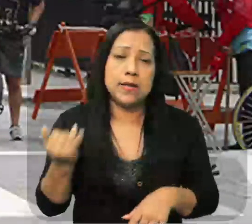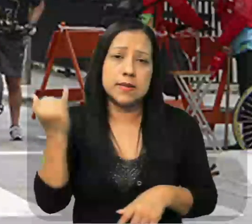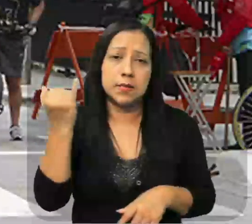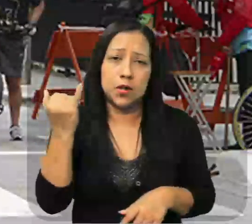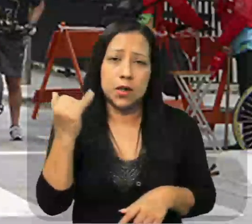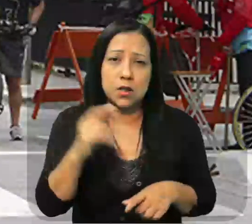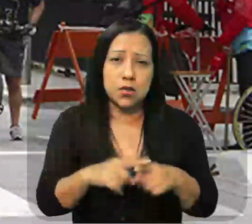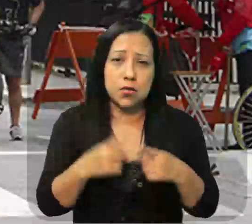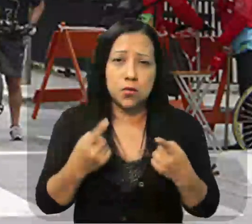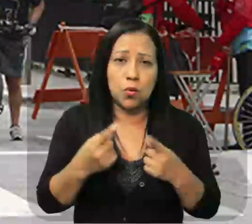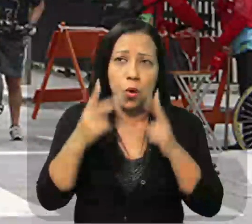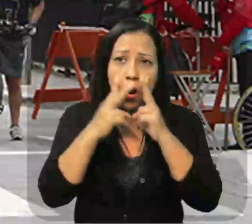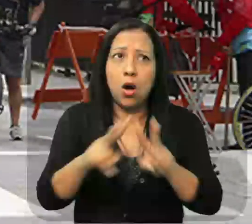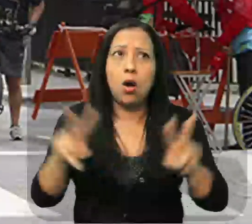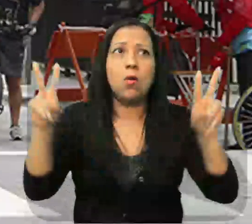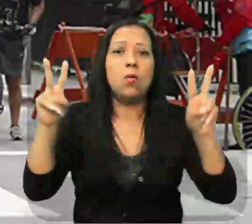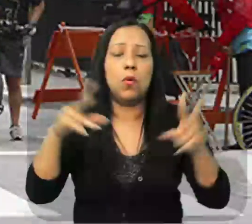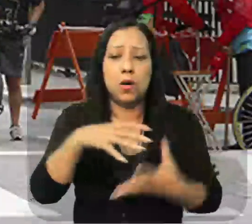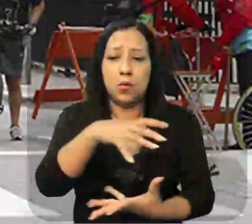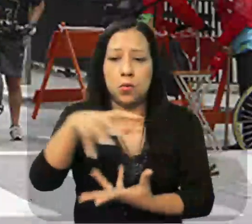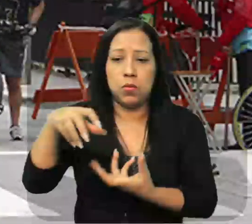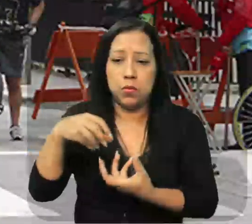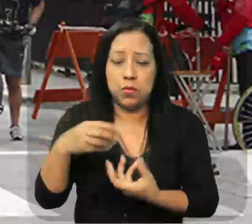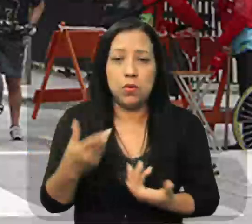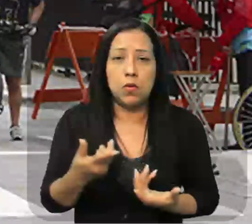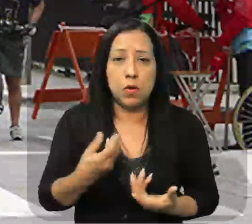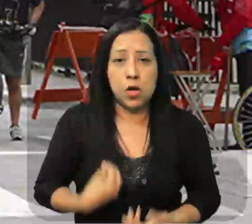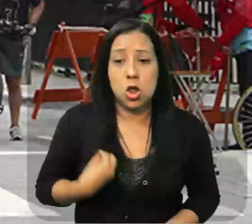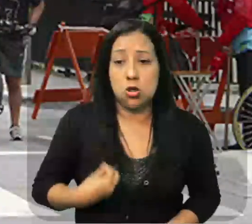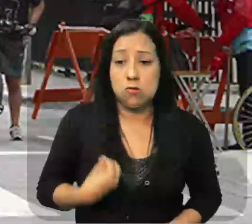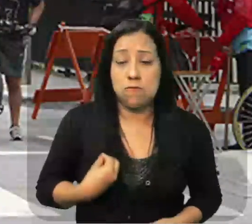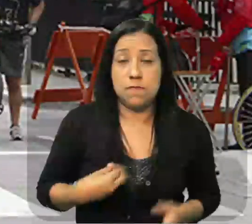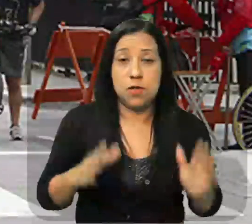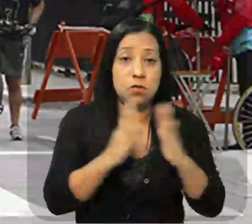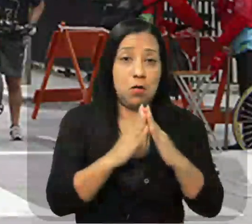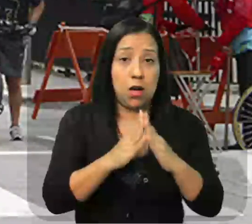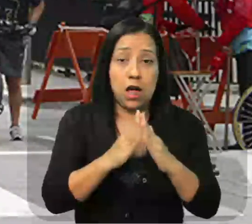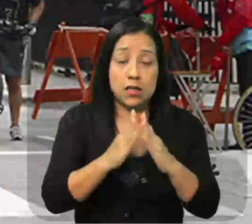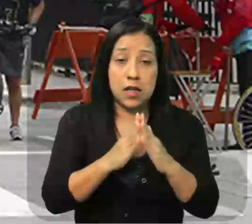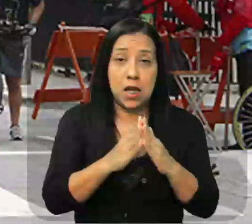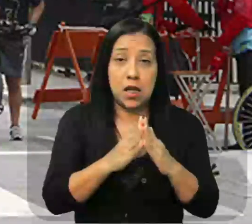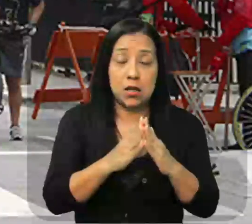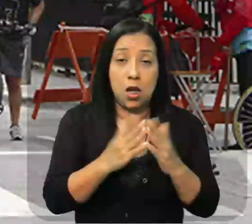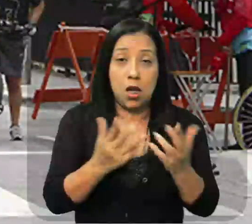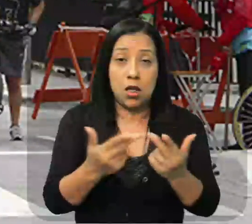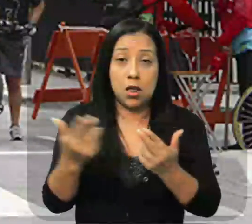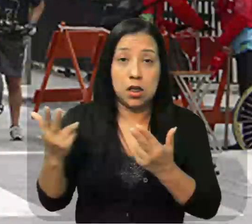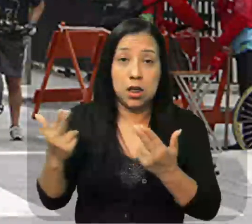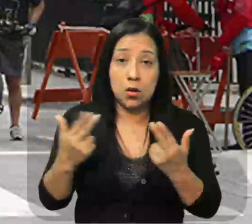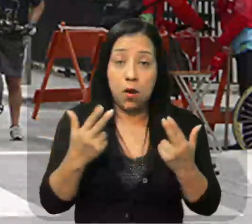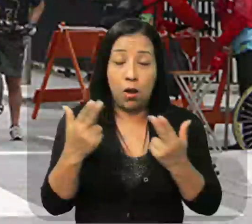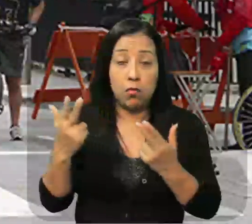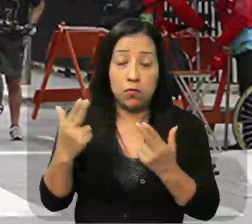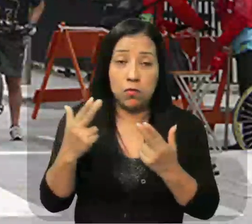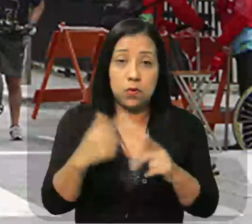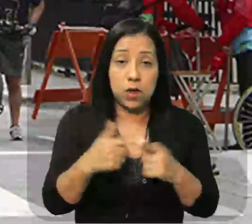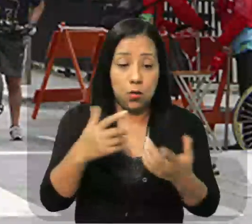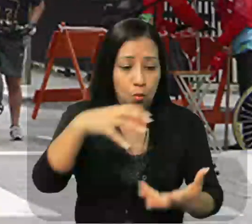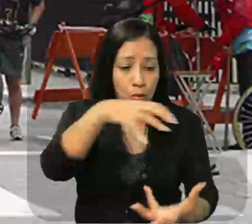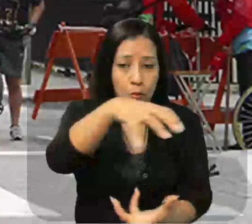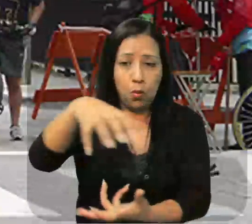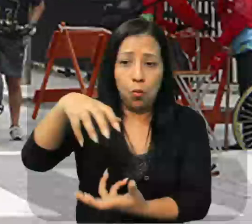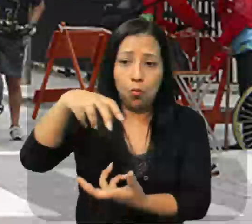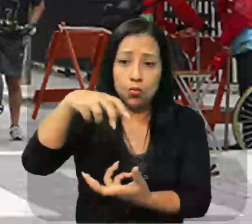a gente analisar e fazer uma reflexão mais interessante, a gente vai ver, de uma forma global, a gente vive numa mesma